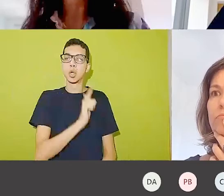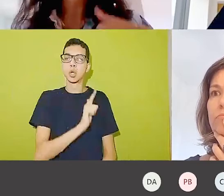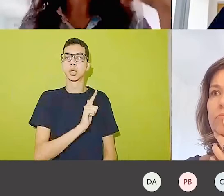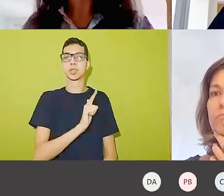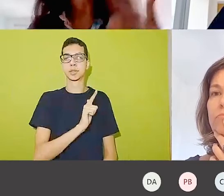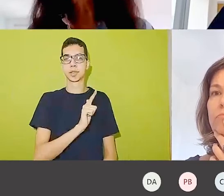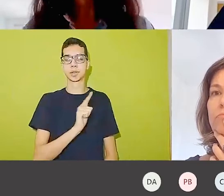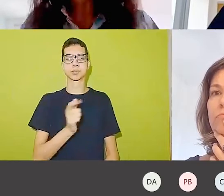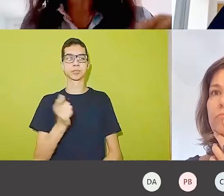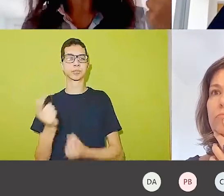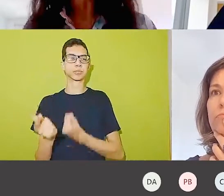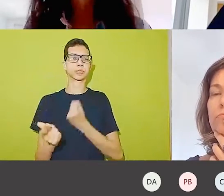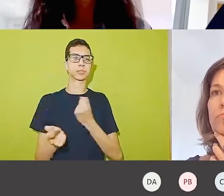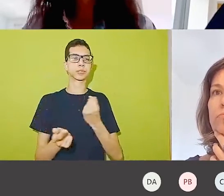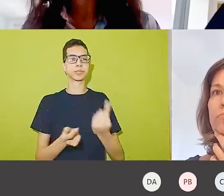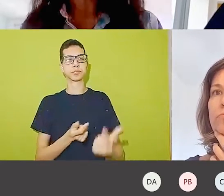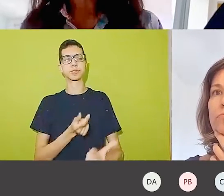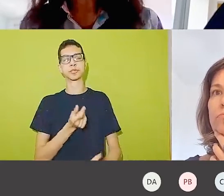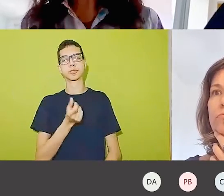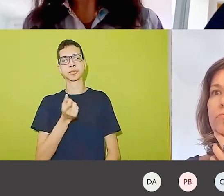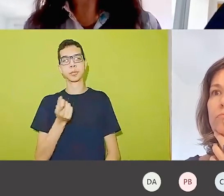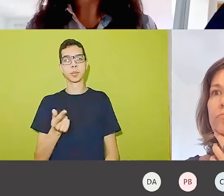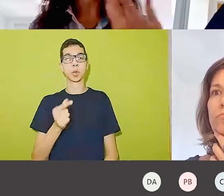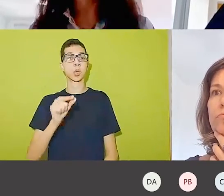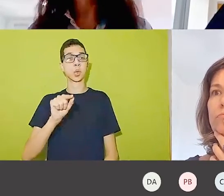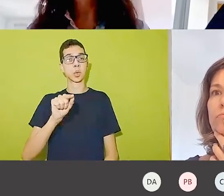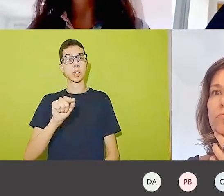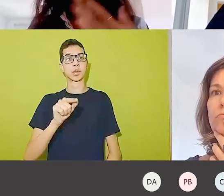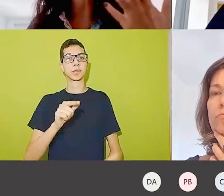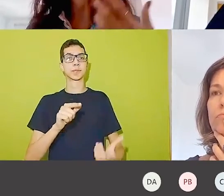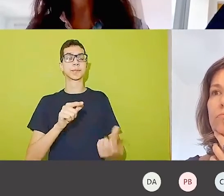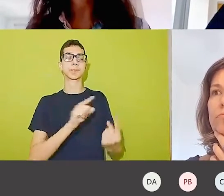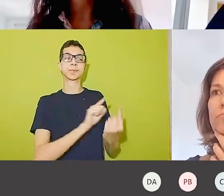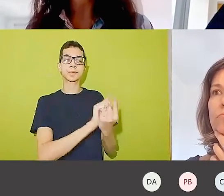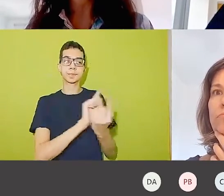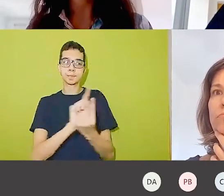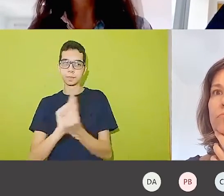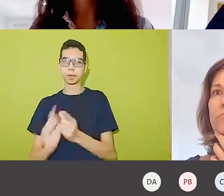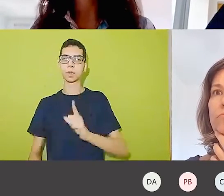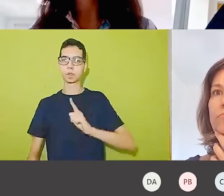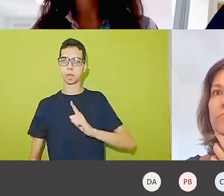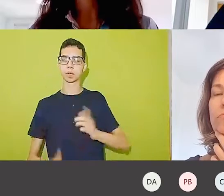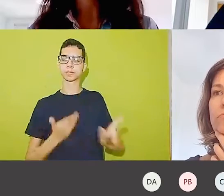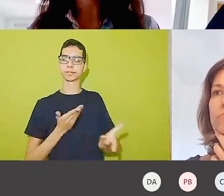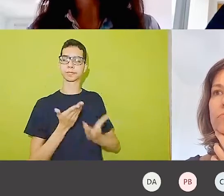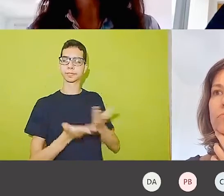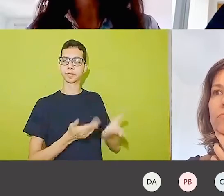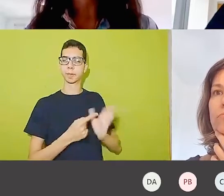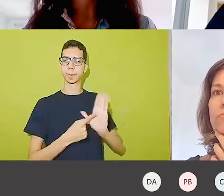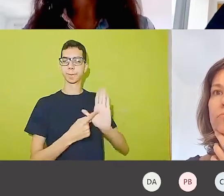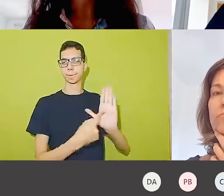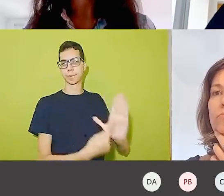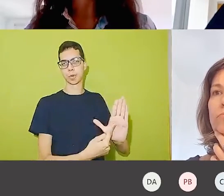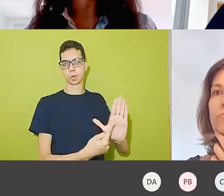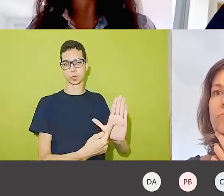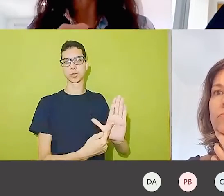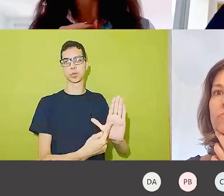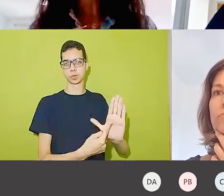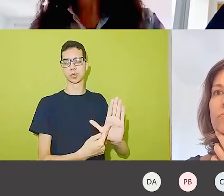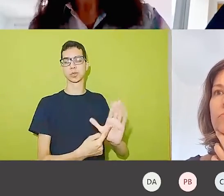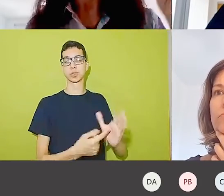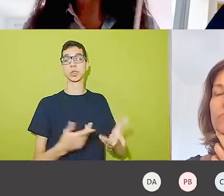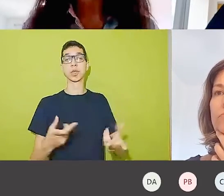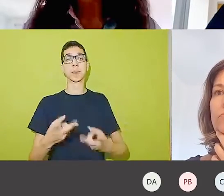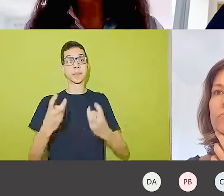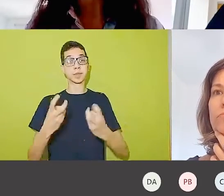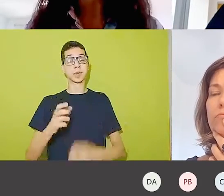própria determinação de que aquele serviço seja oferecido. Então, mostra aí como essa atuação do GT é super importante,